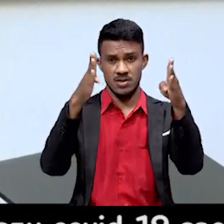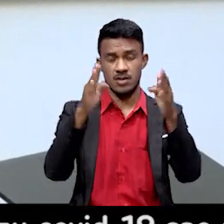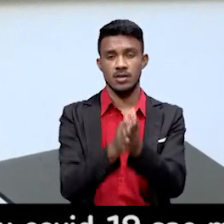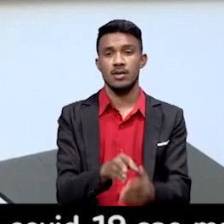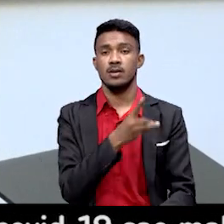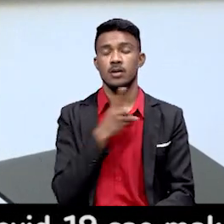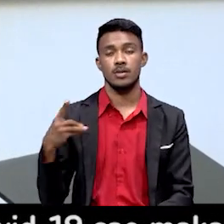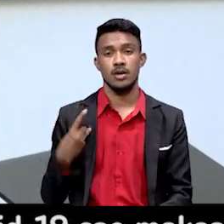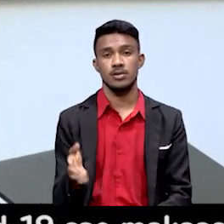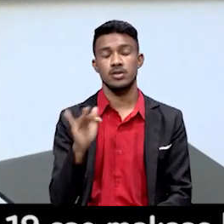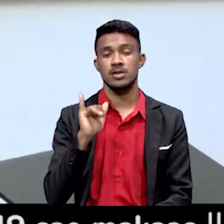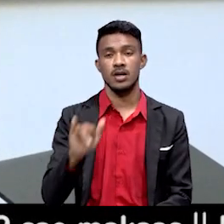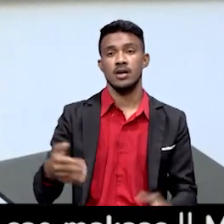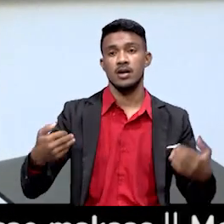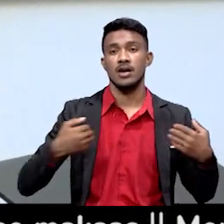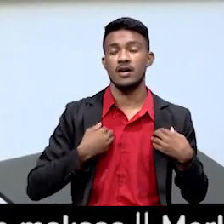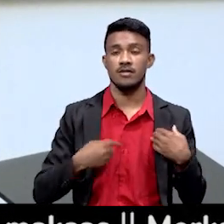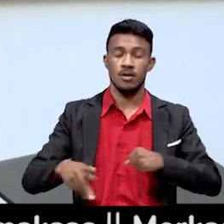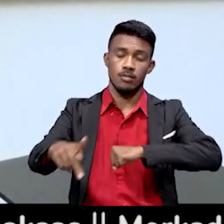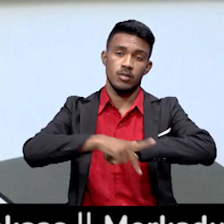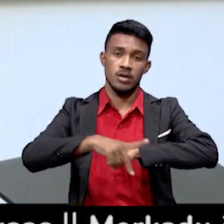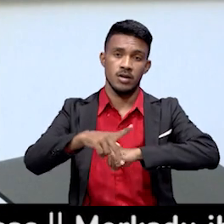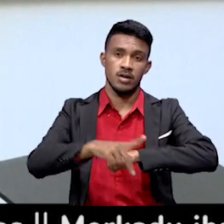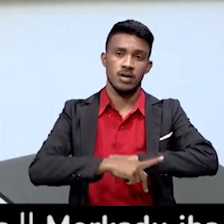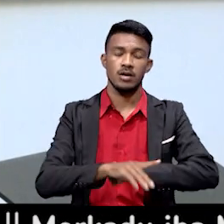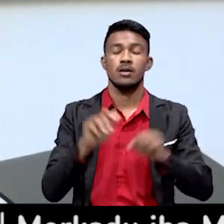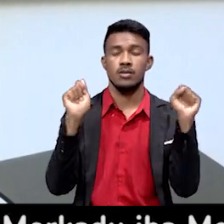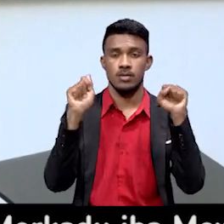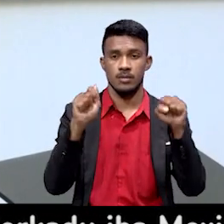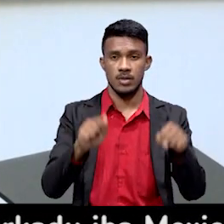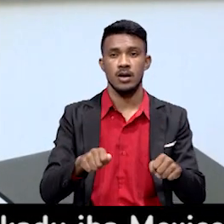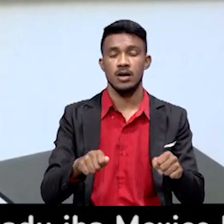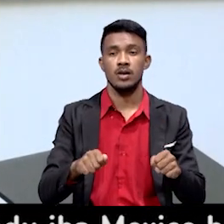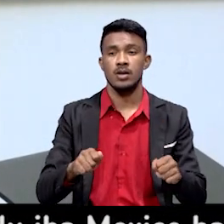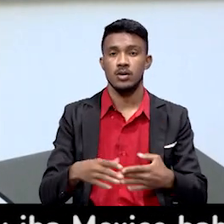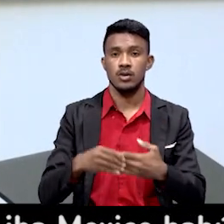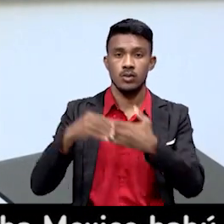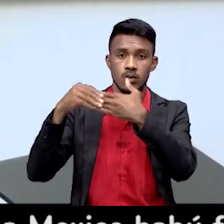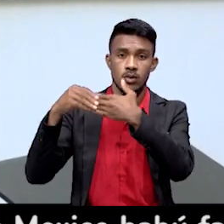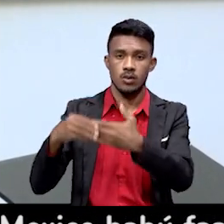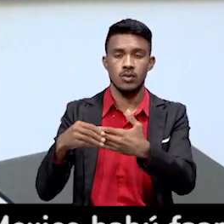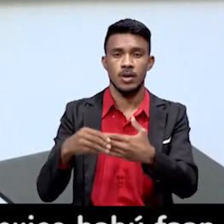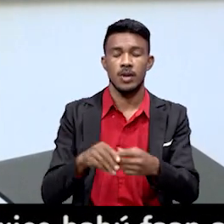sira ia vontade politika atu ukune